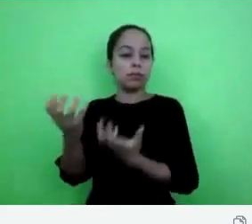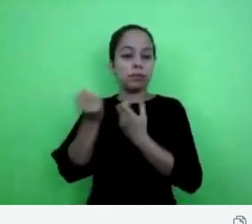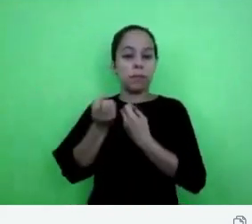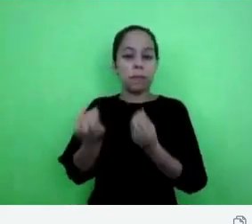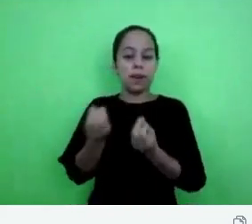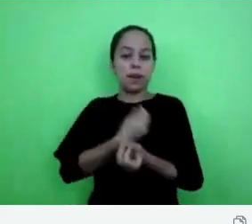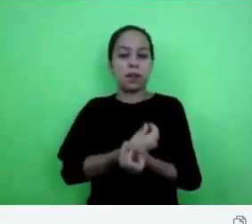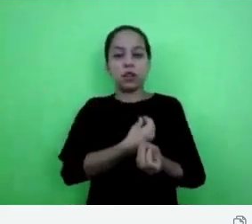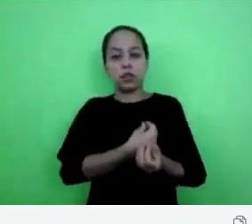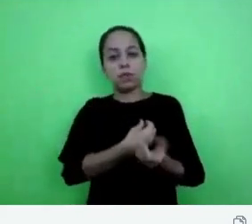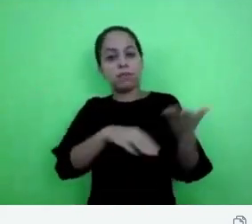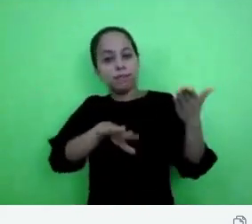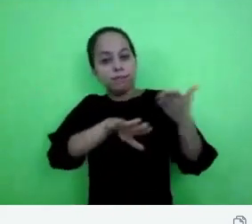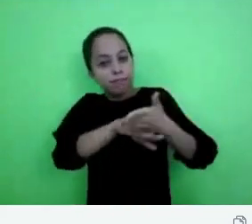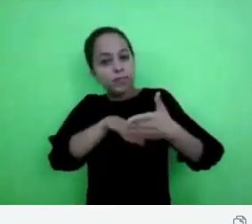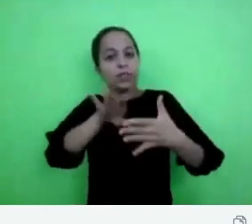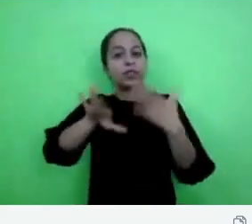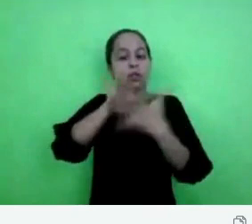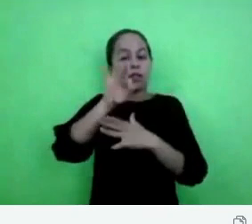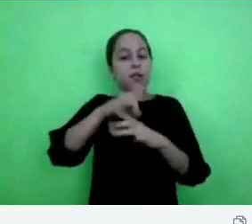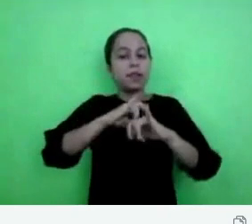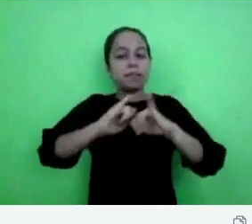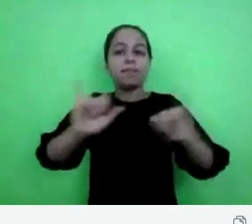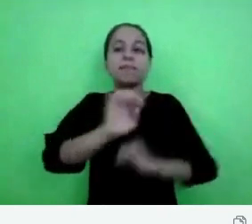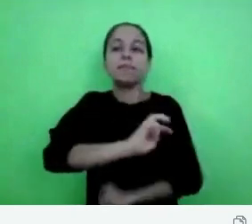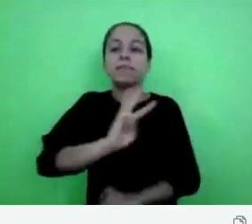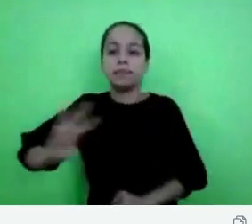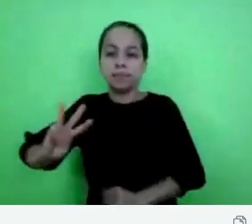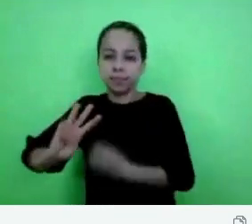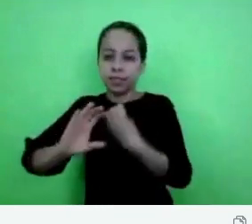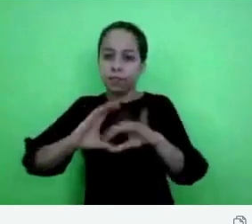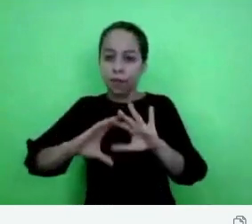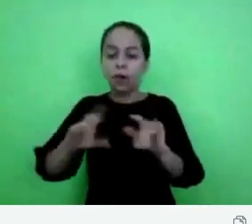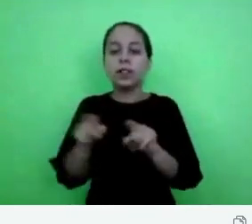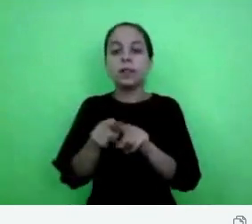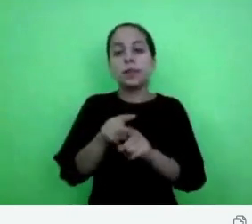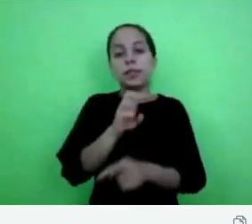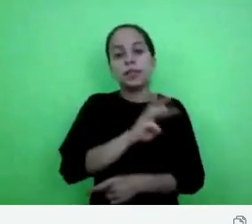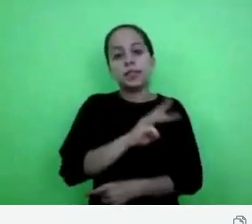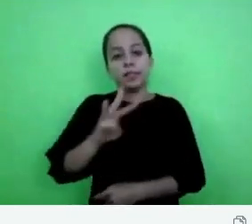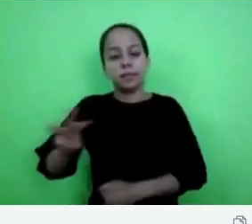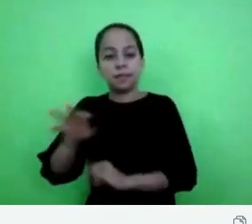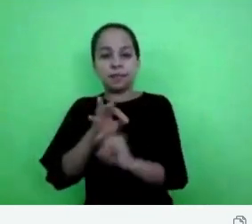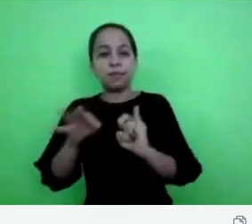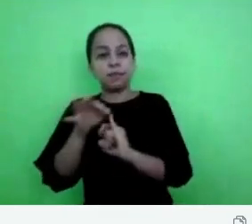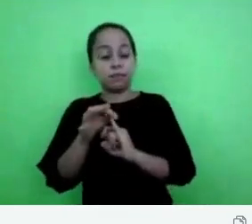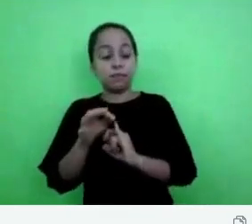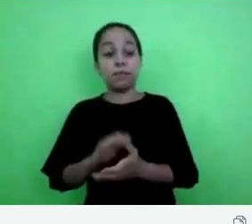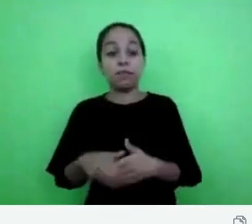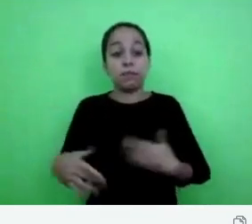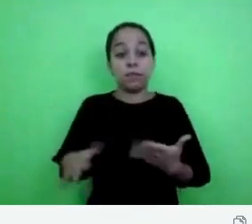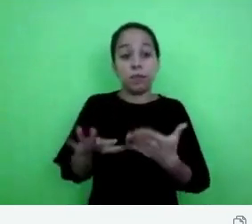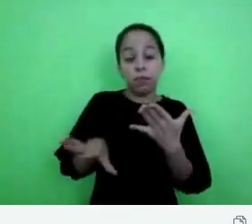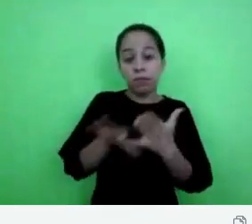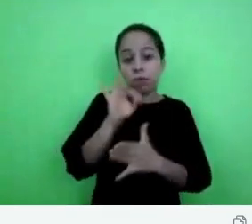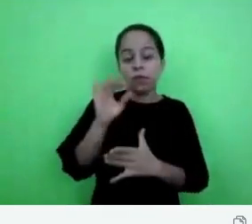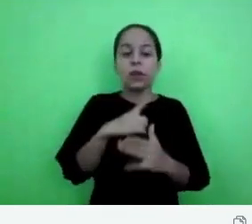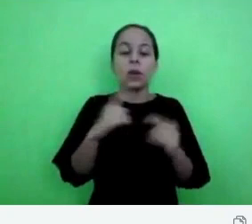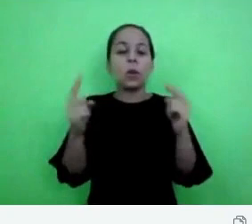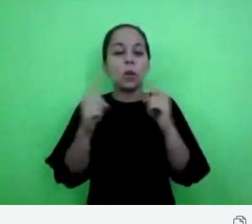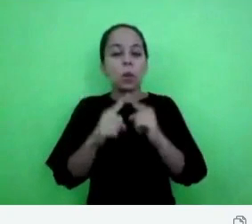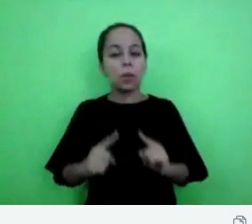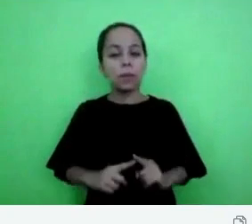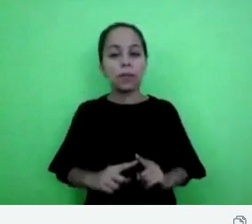nos sítios do CEFOR e do IFES. O sorteio eletrônico está iniciando conforme previsto. Hoje,